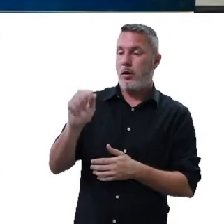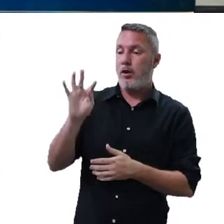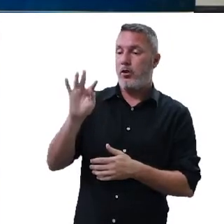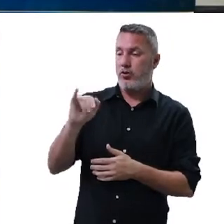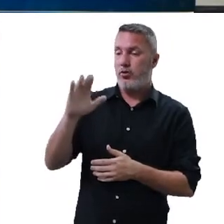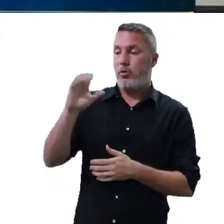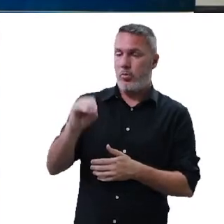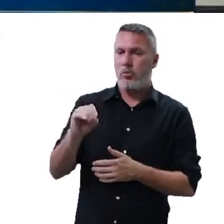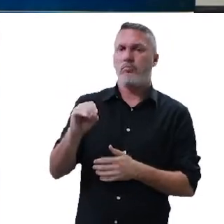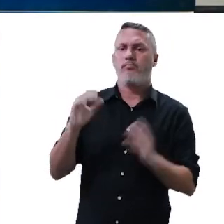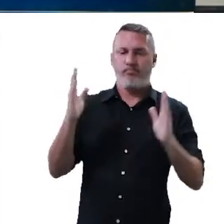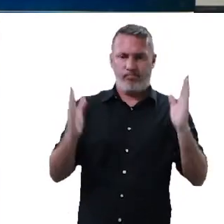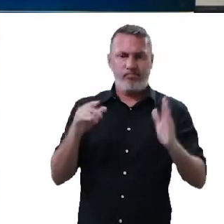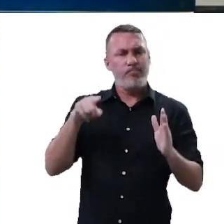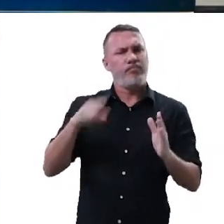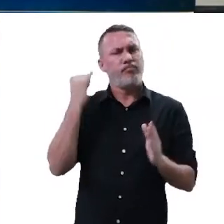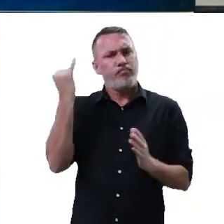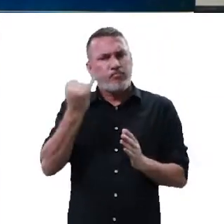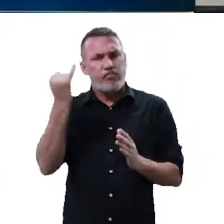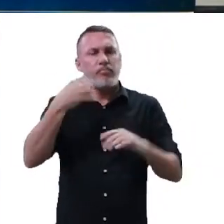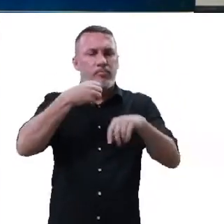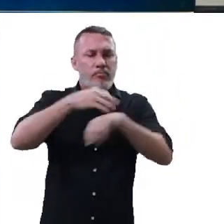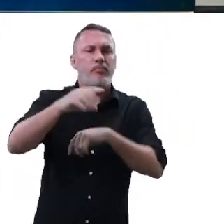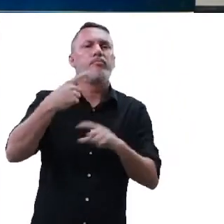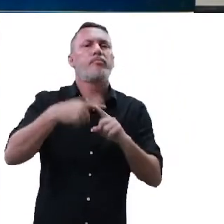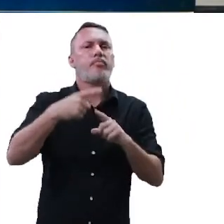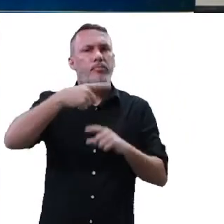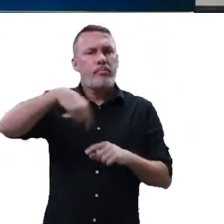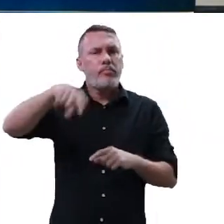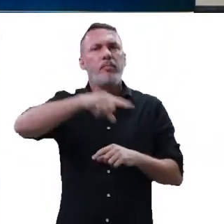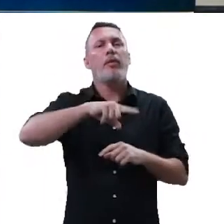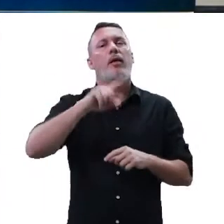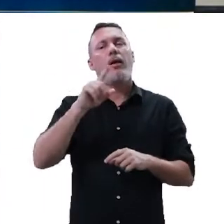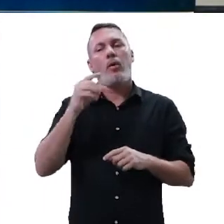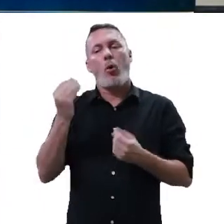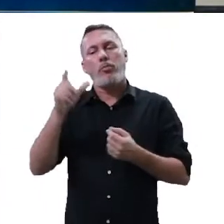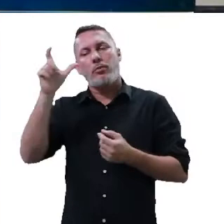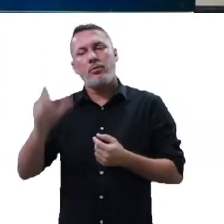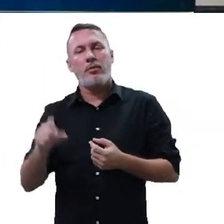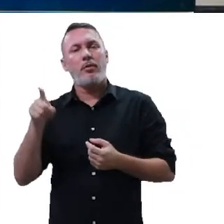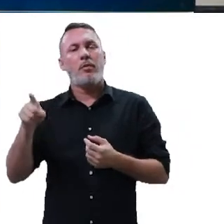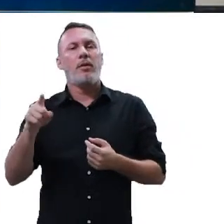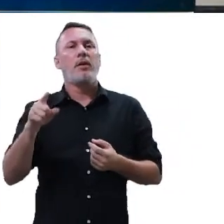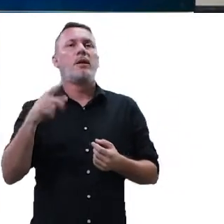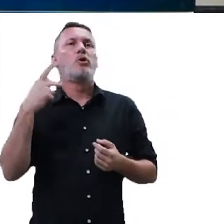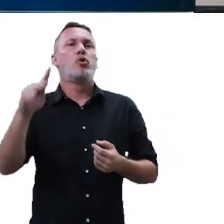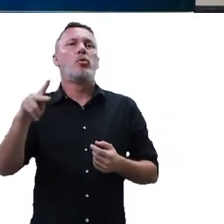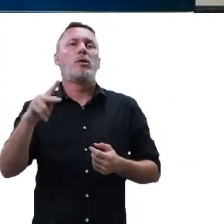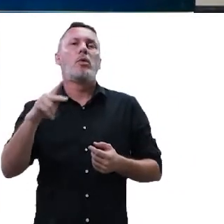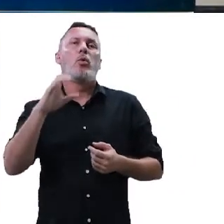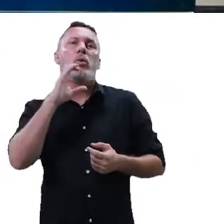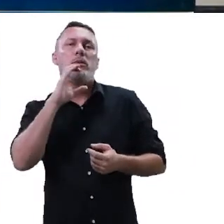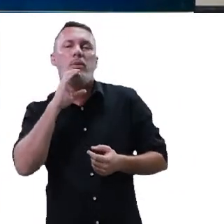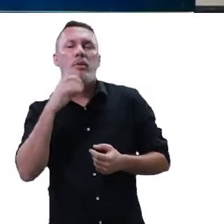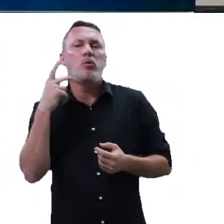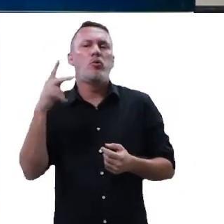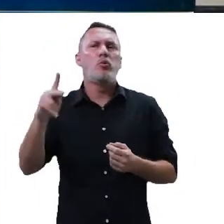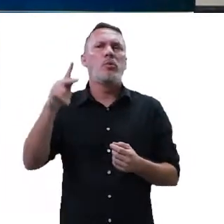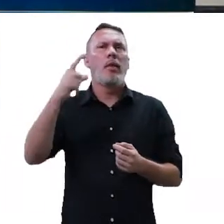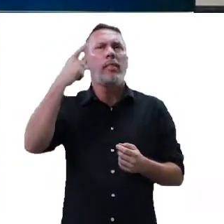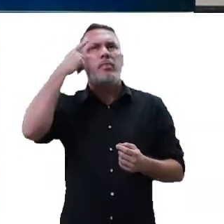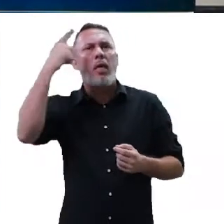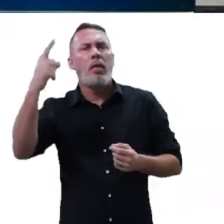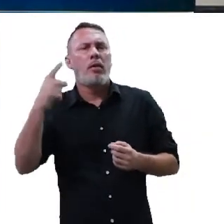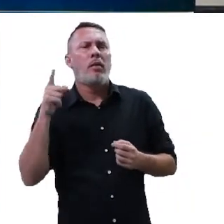muito importante porque ele é a forma como que o Sócrates desenvolvia suas ideias. Como que ele fazia que as